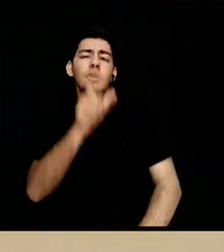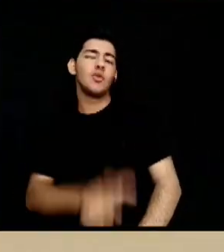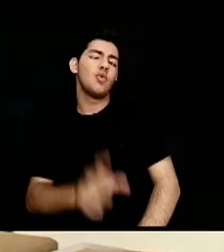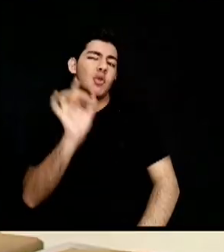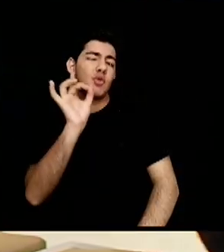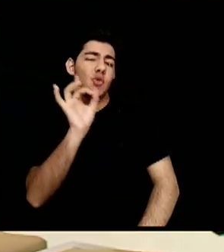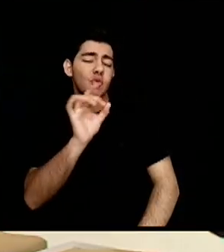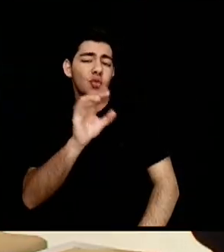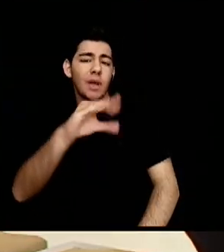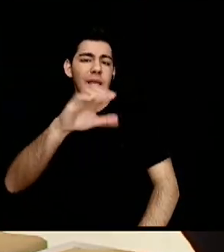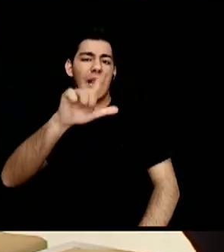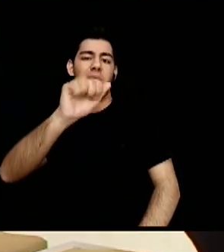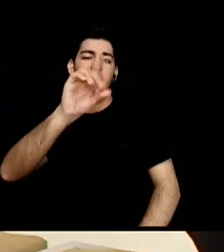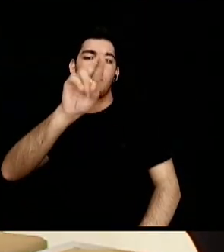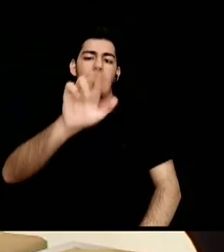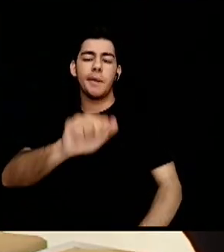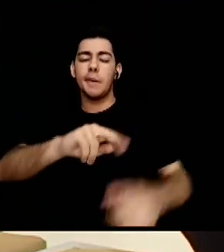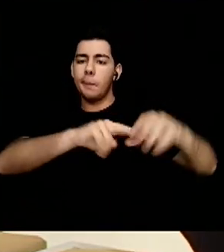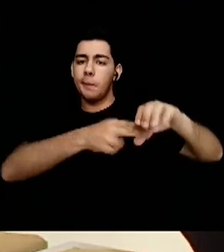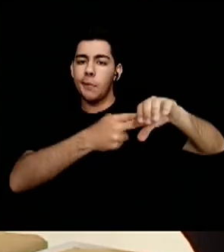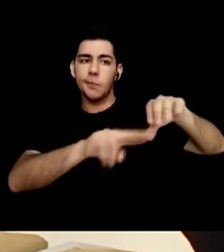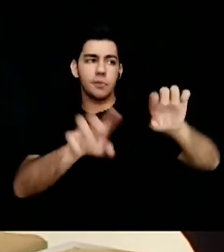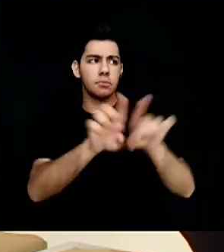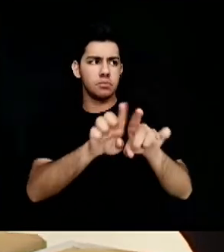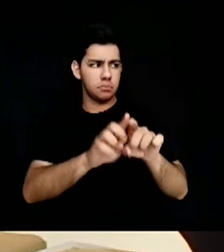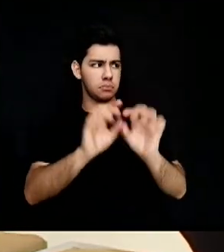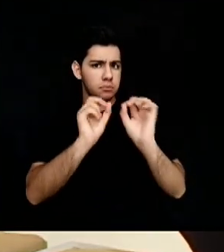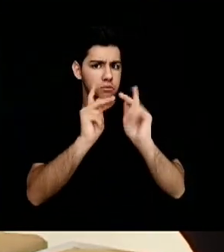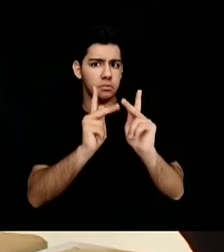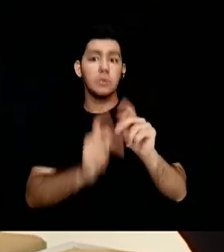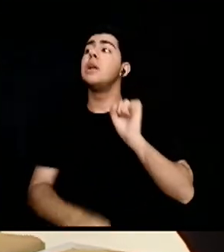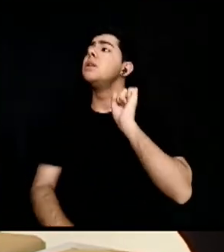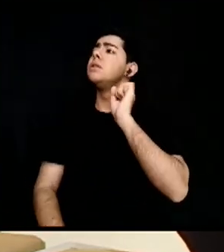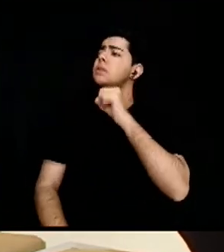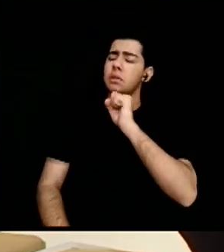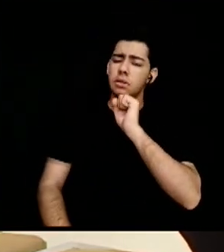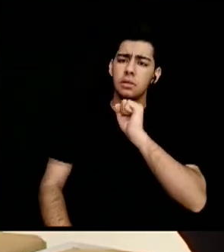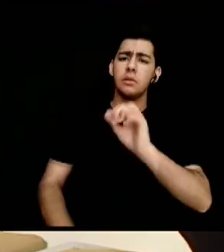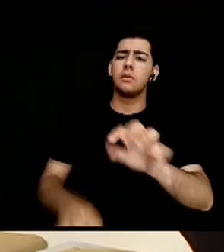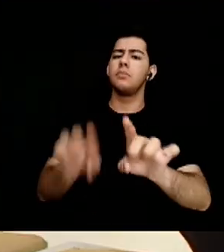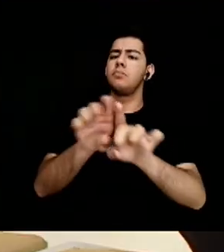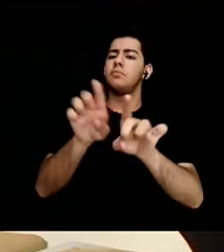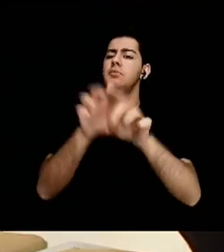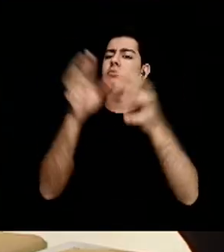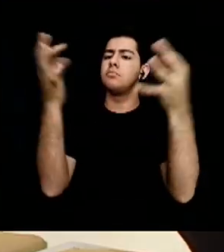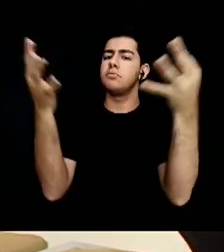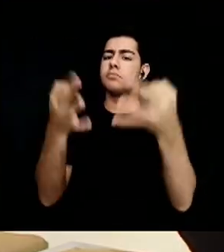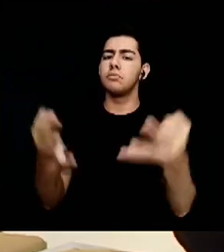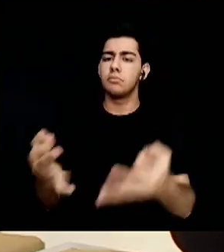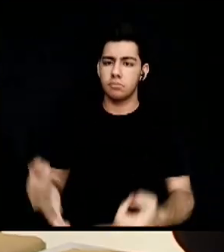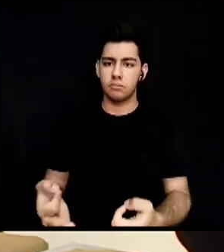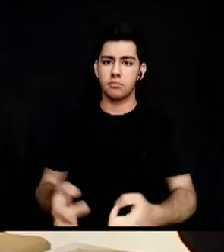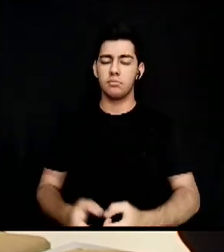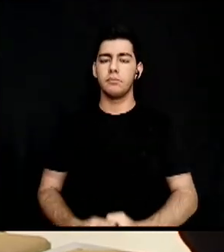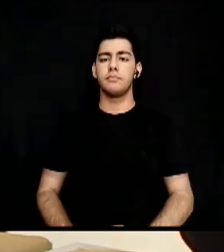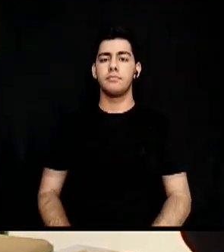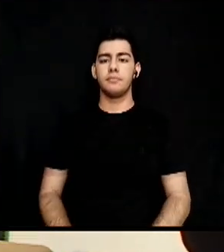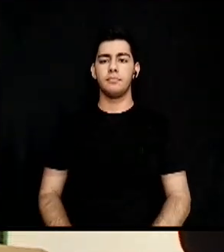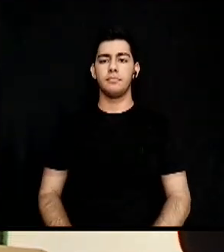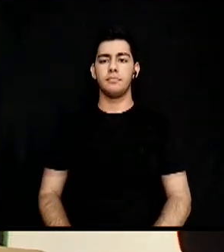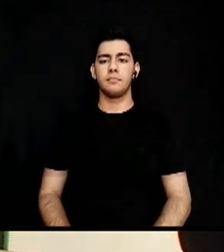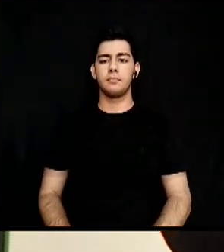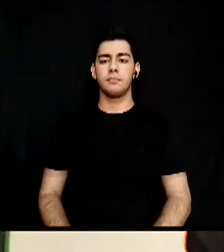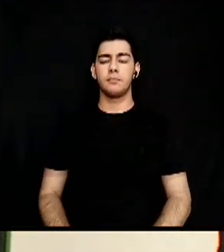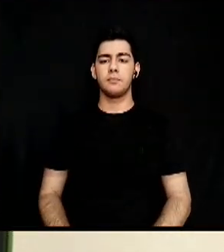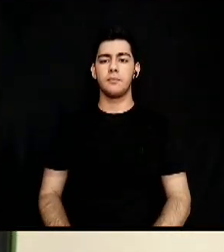seladora, também é válido, né? Super válido. Também é aquela técnicazinha coringa, sabe? Sei lá, pintei dentro de